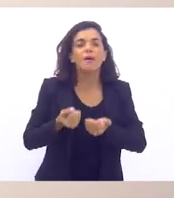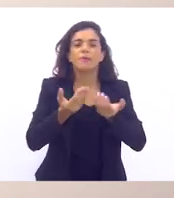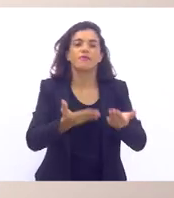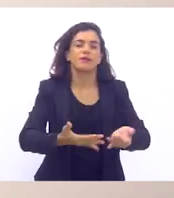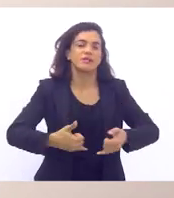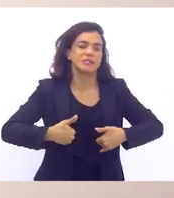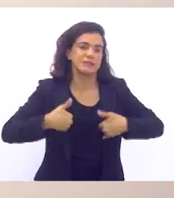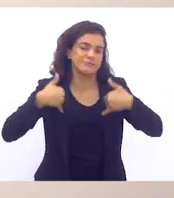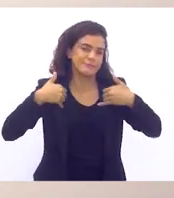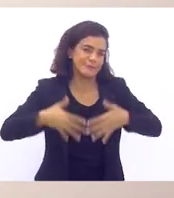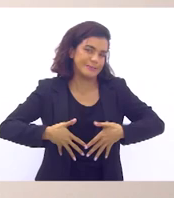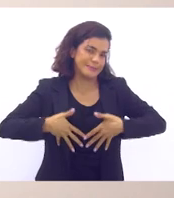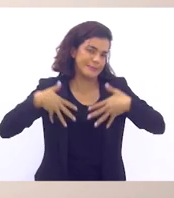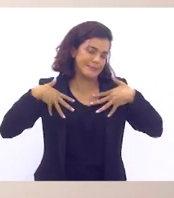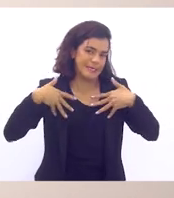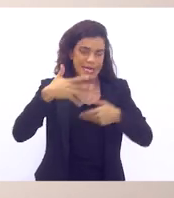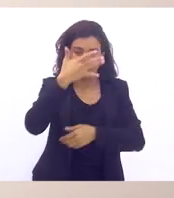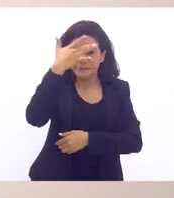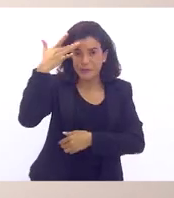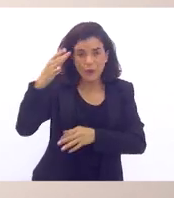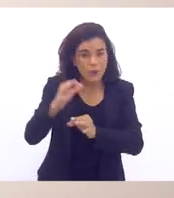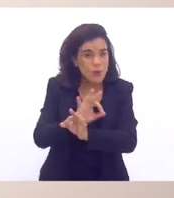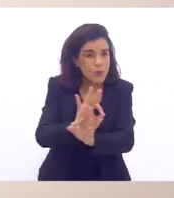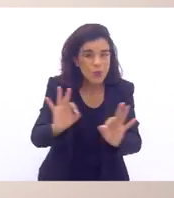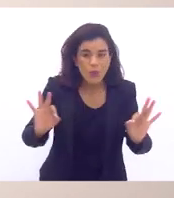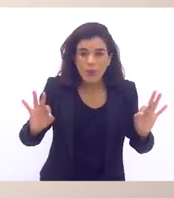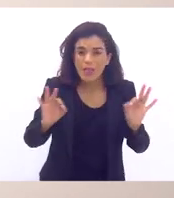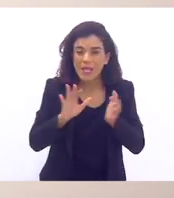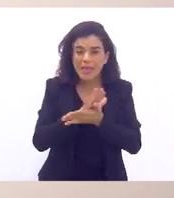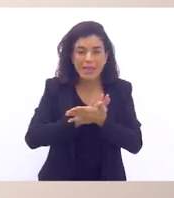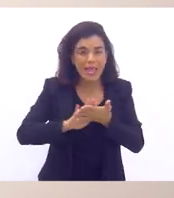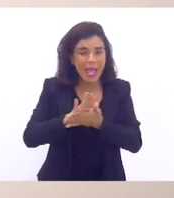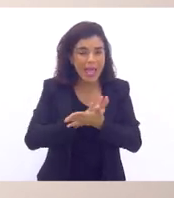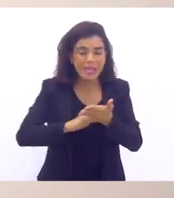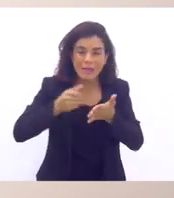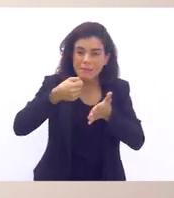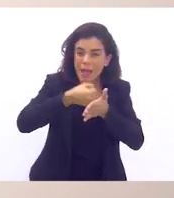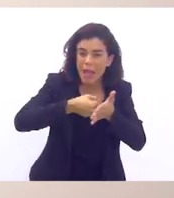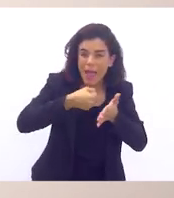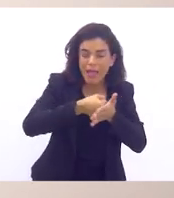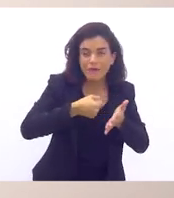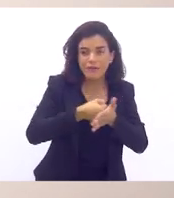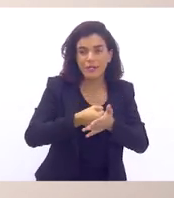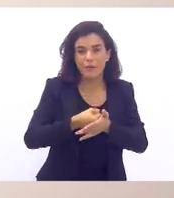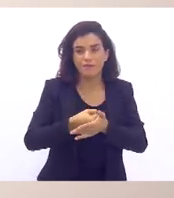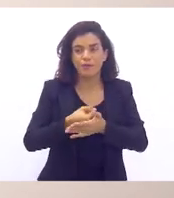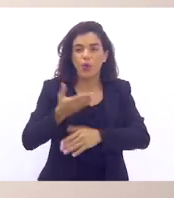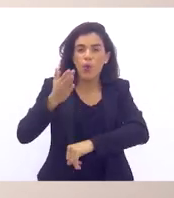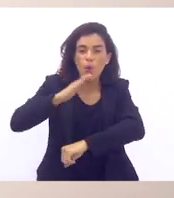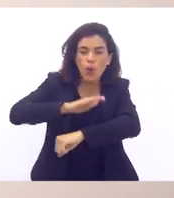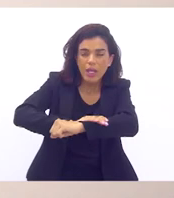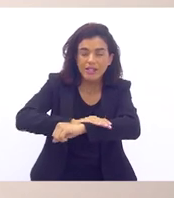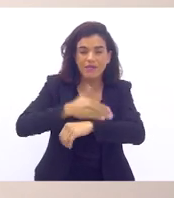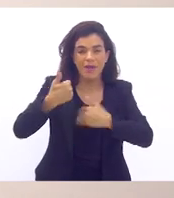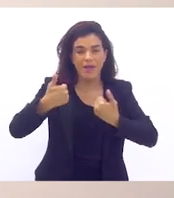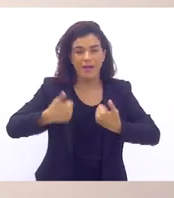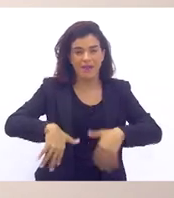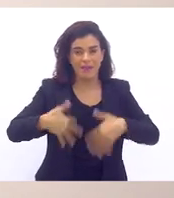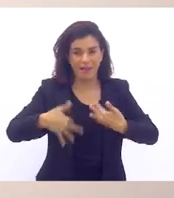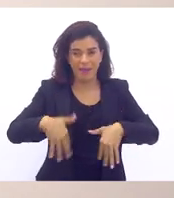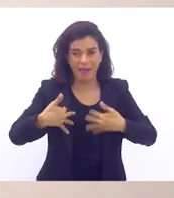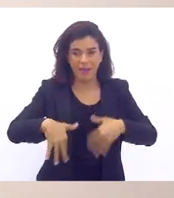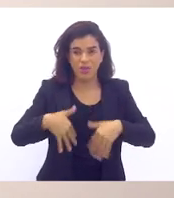realmente a quem não tem o mínimo para enfrentar essa doença os curativos são muito caros os custos